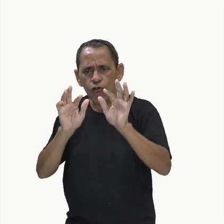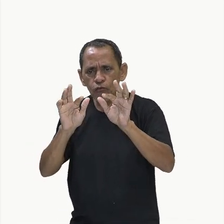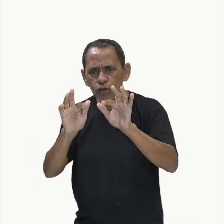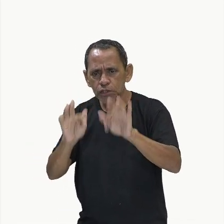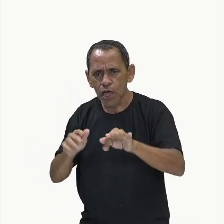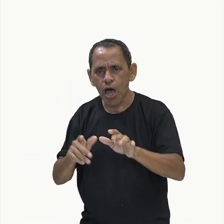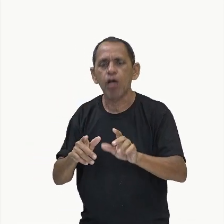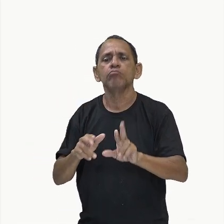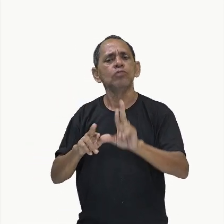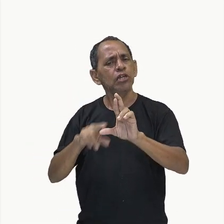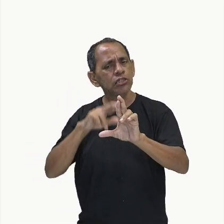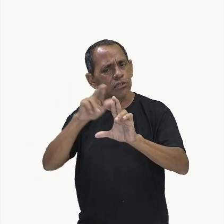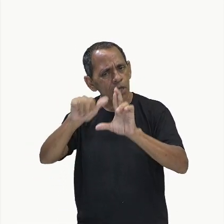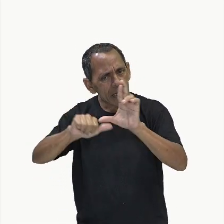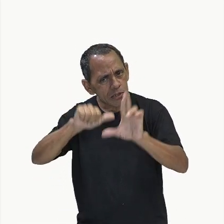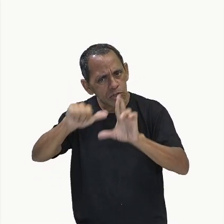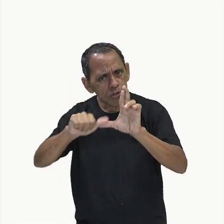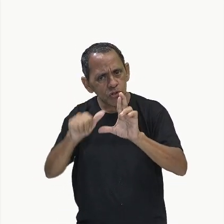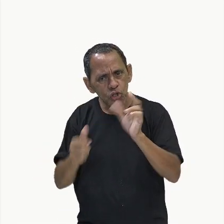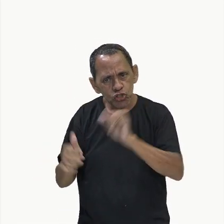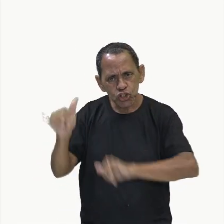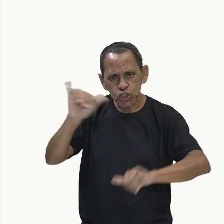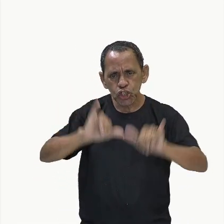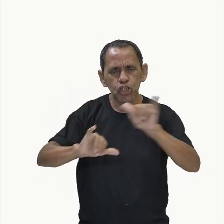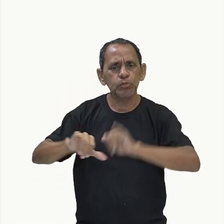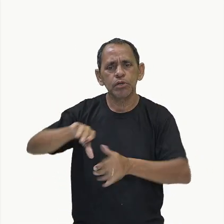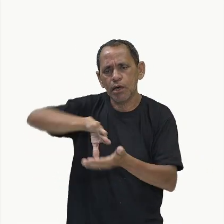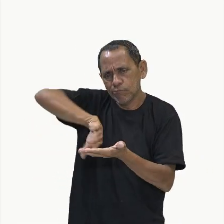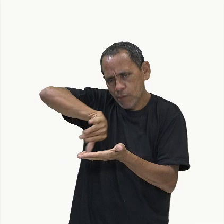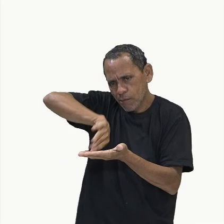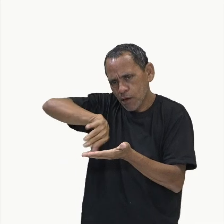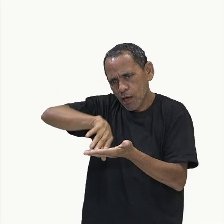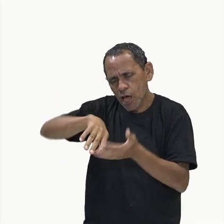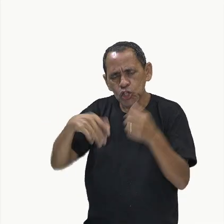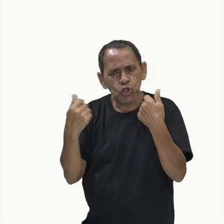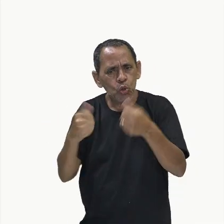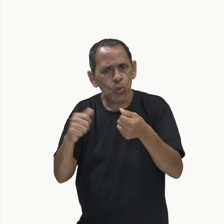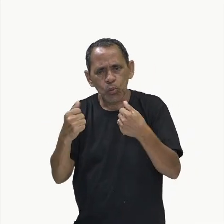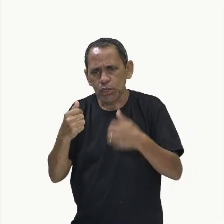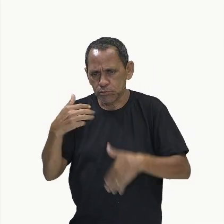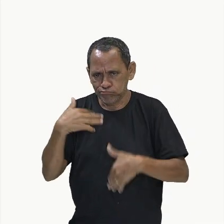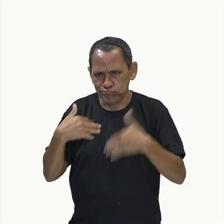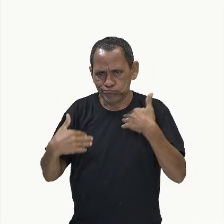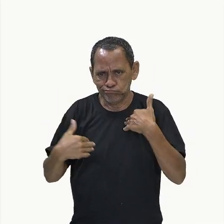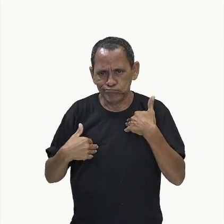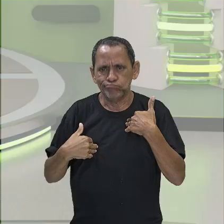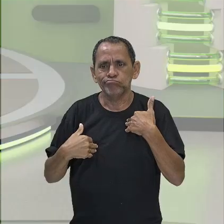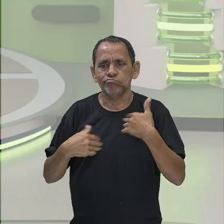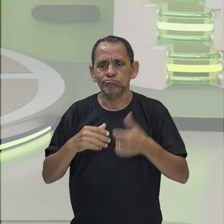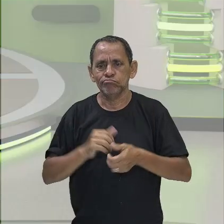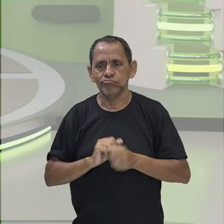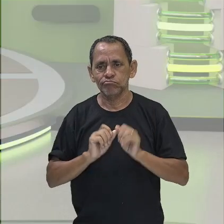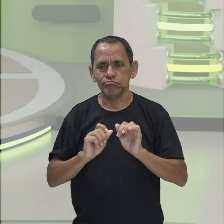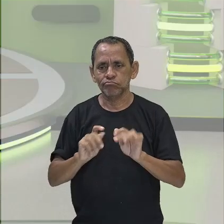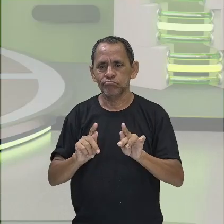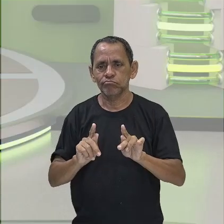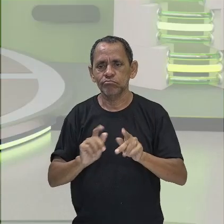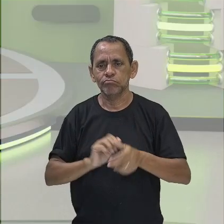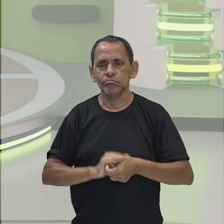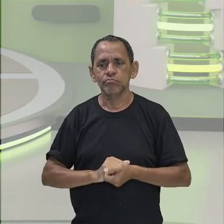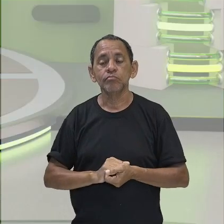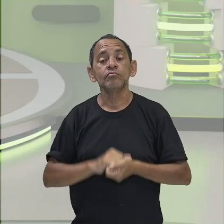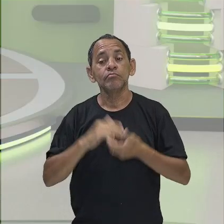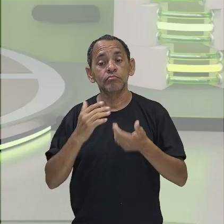mais utilizadas, não são mais necessárias para o nosso corpo, tá? Então, o